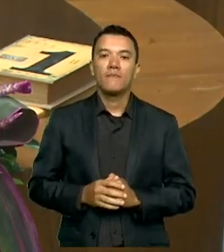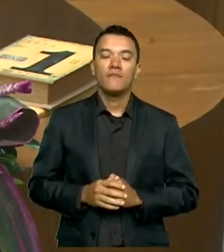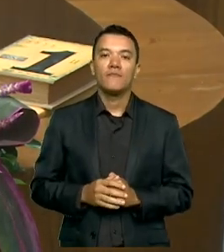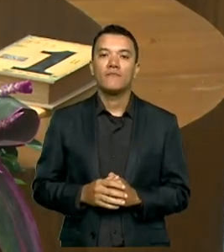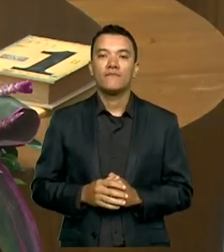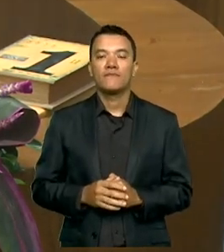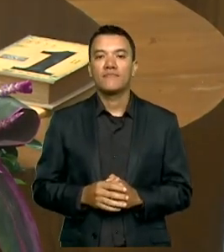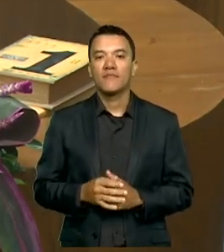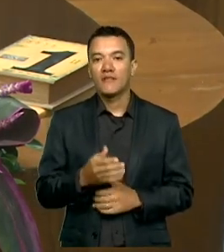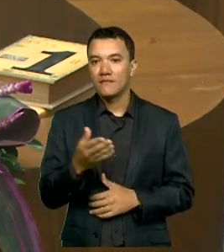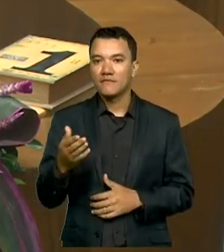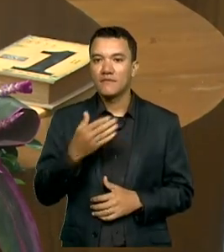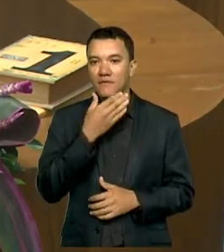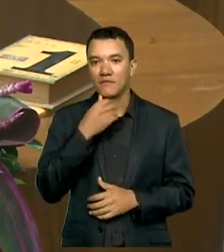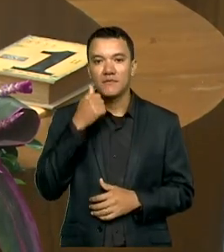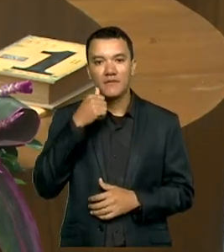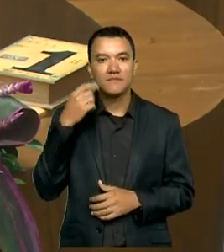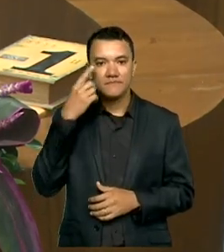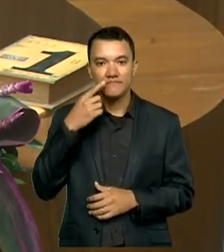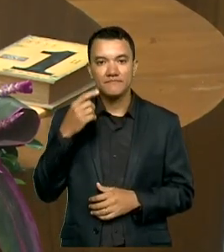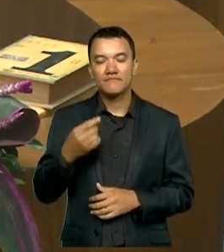Colegas e colegas deputados aqui